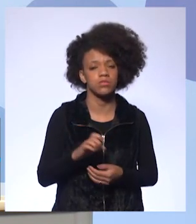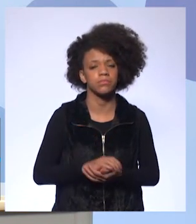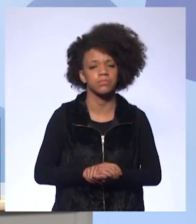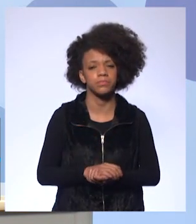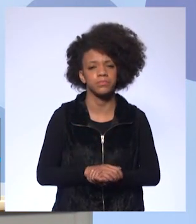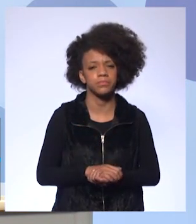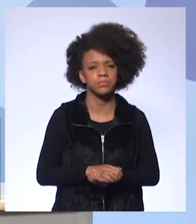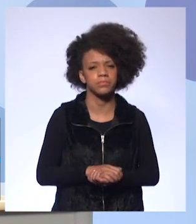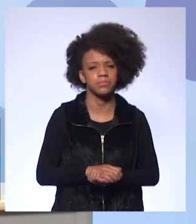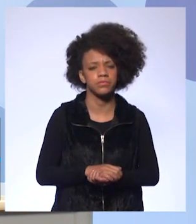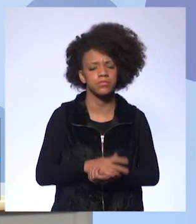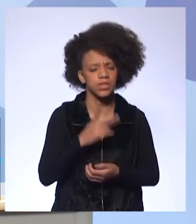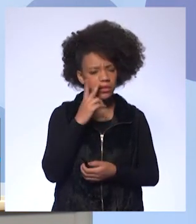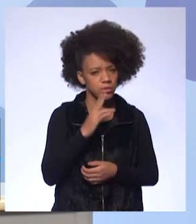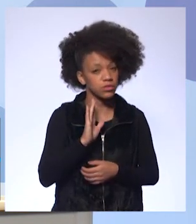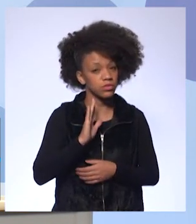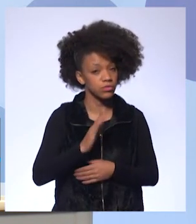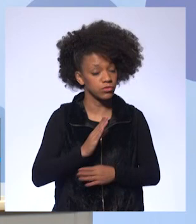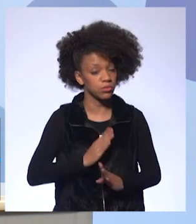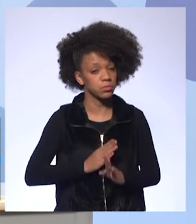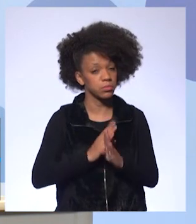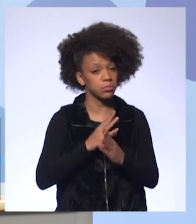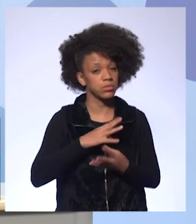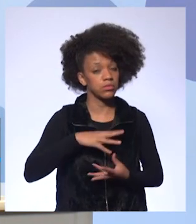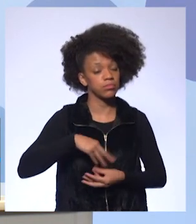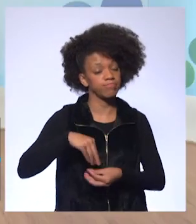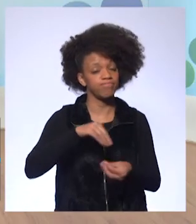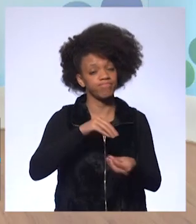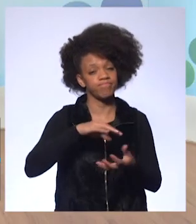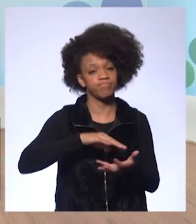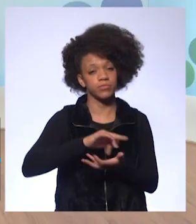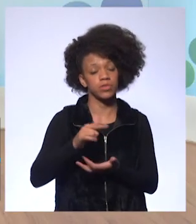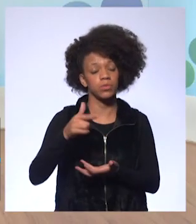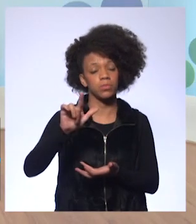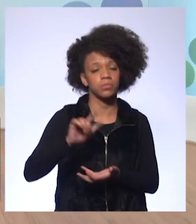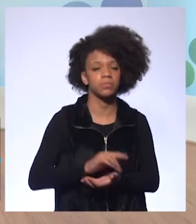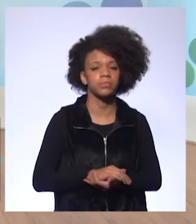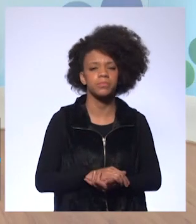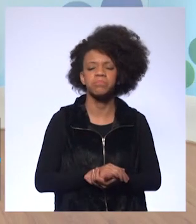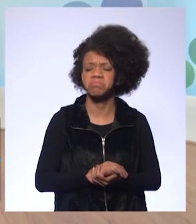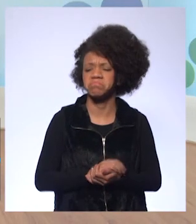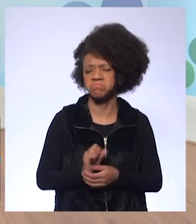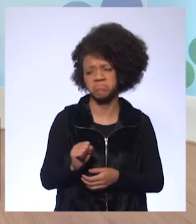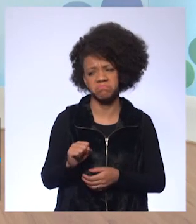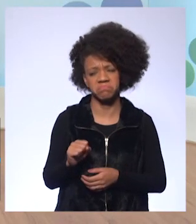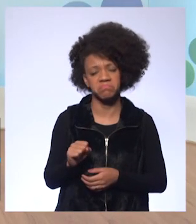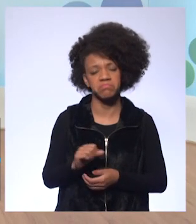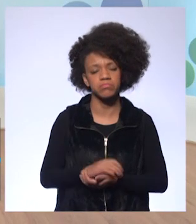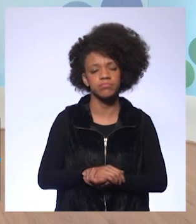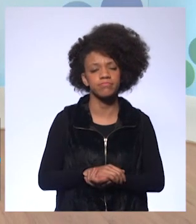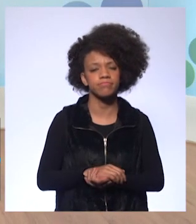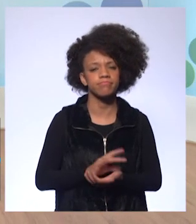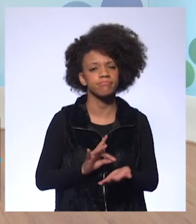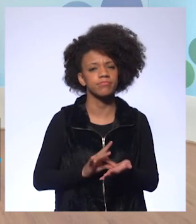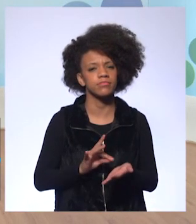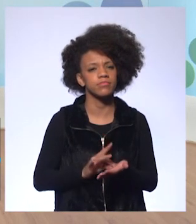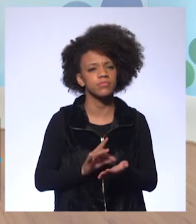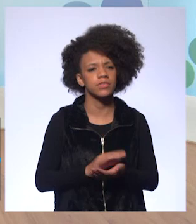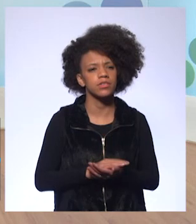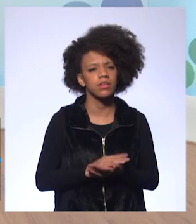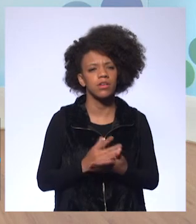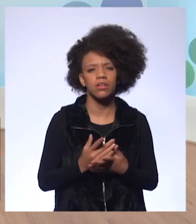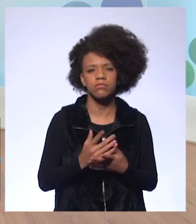they have already found eu acho que ele já encontraram vida de iPhone bactéria